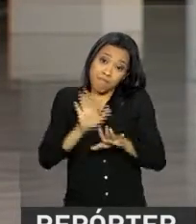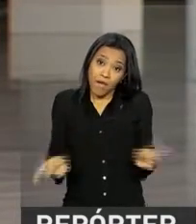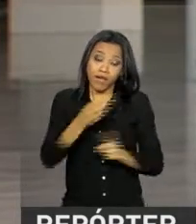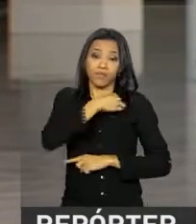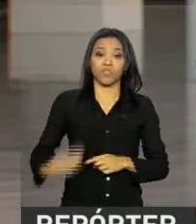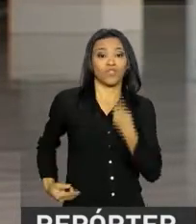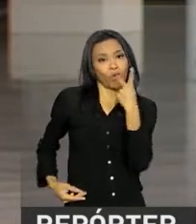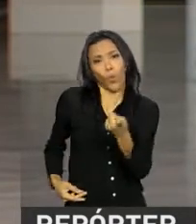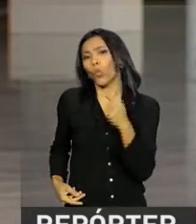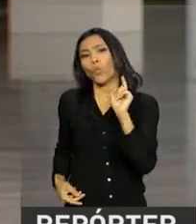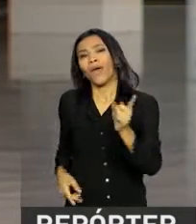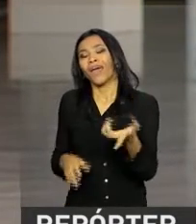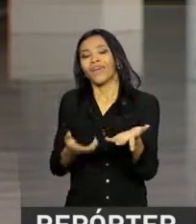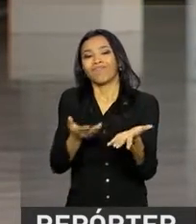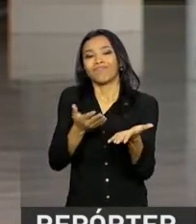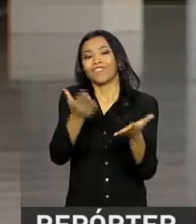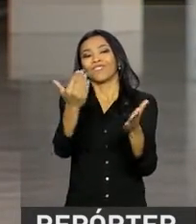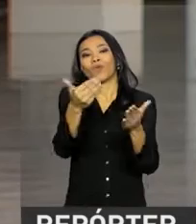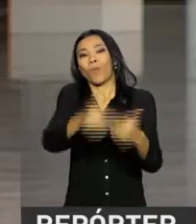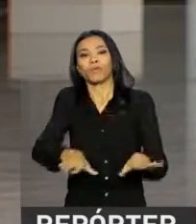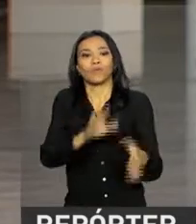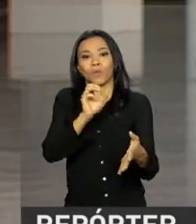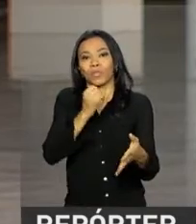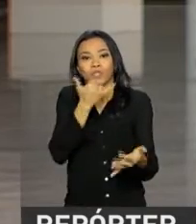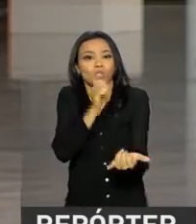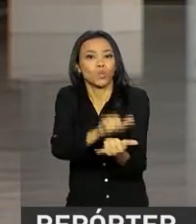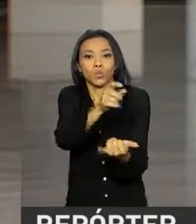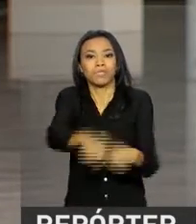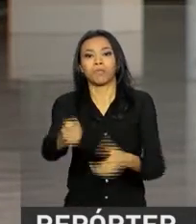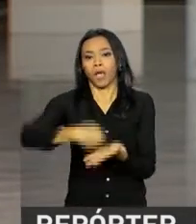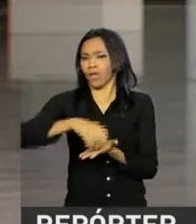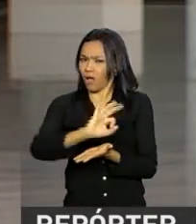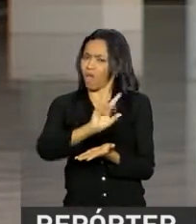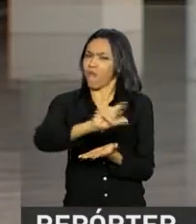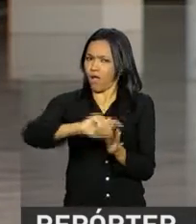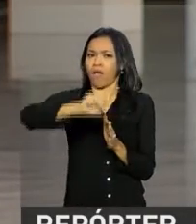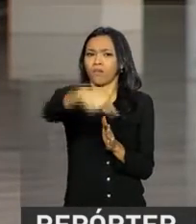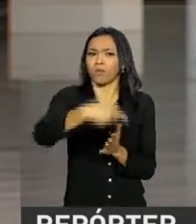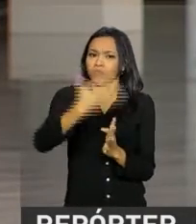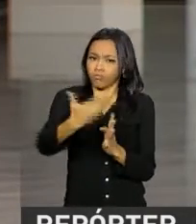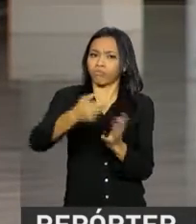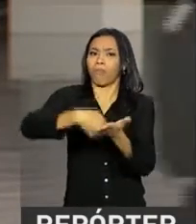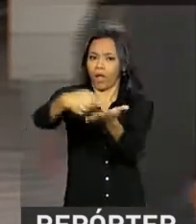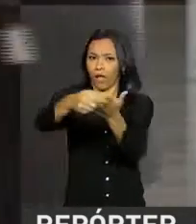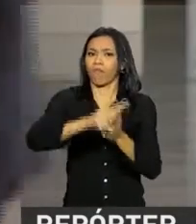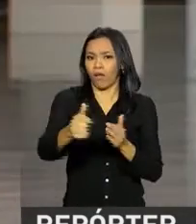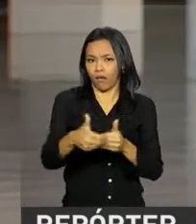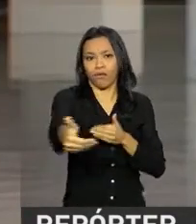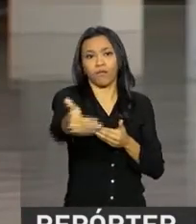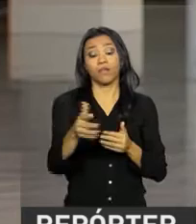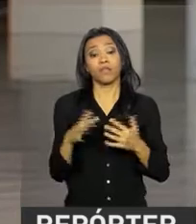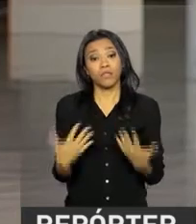trata de perdão dessa dívida já que os estados vão ter que fazer o acerto desse pagamento mais adiante a